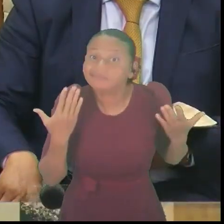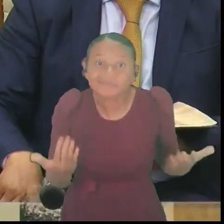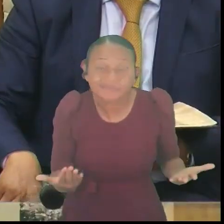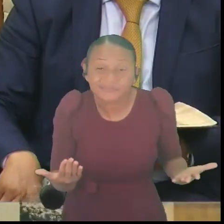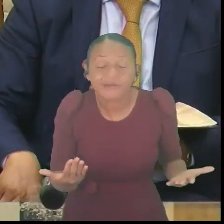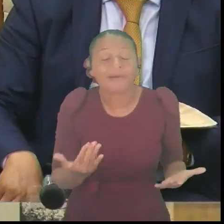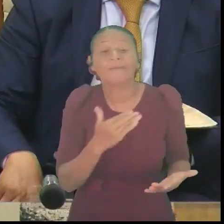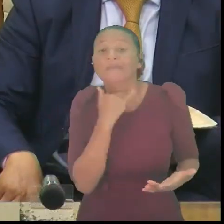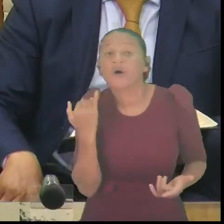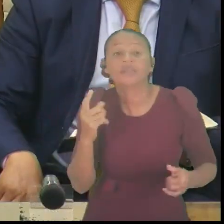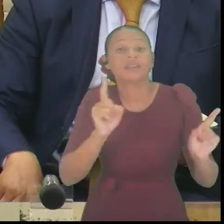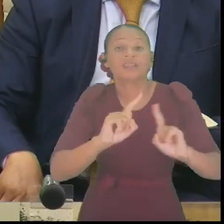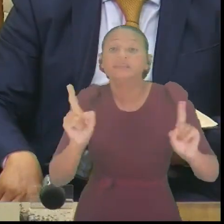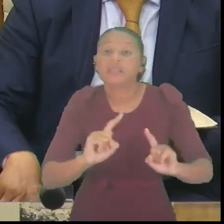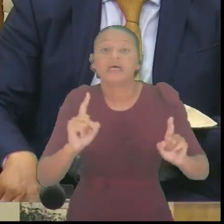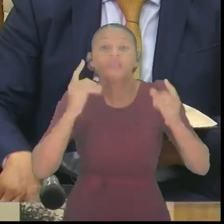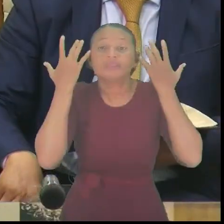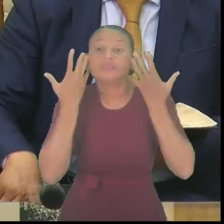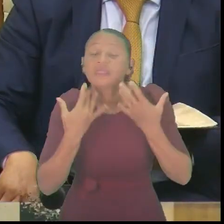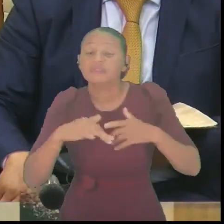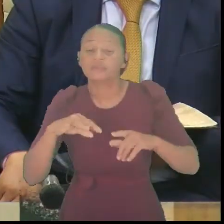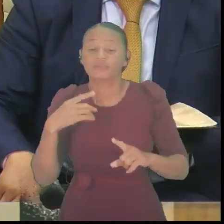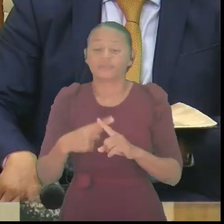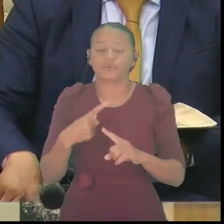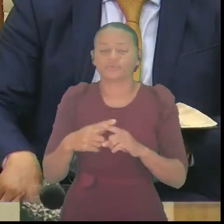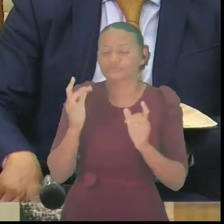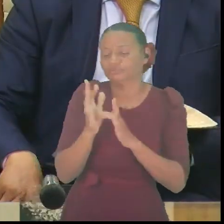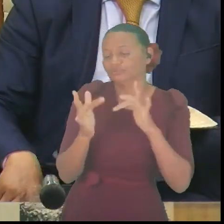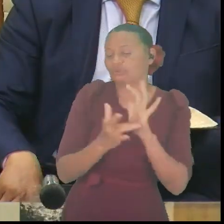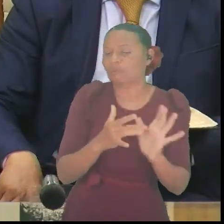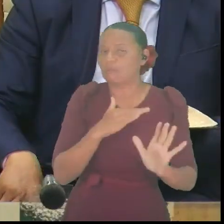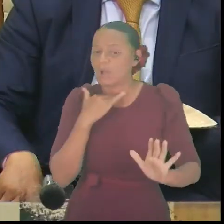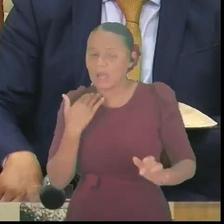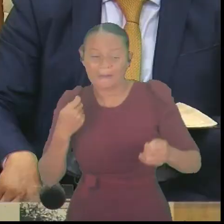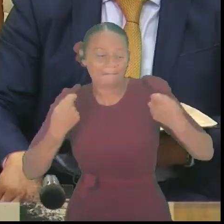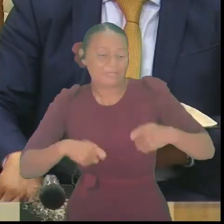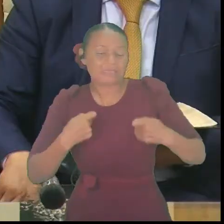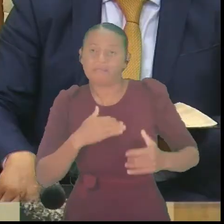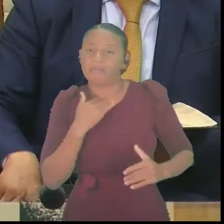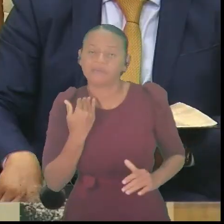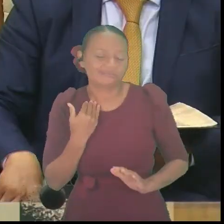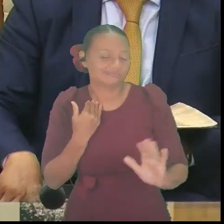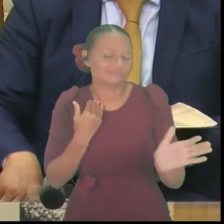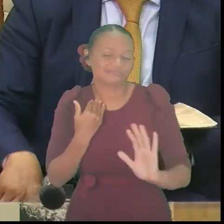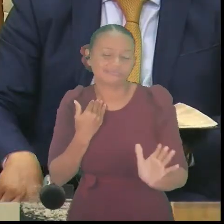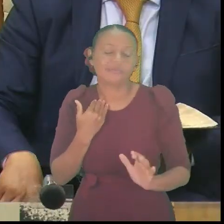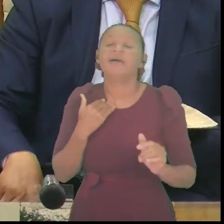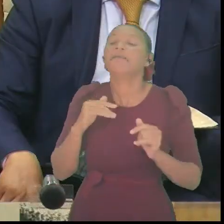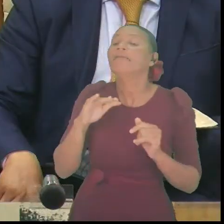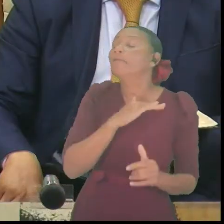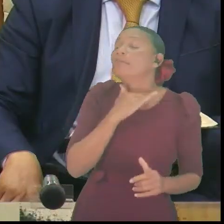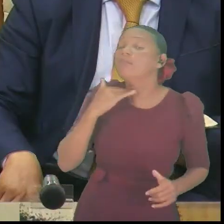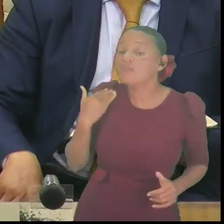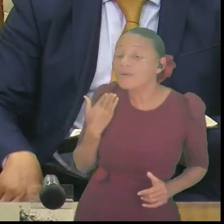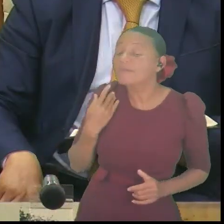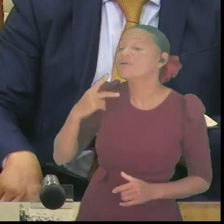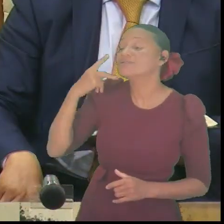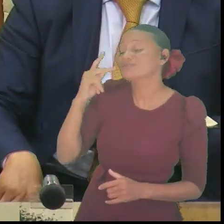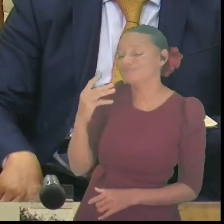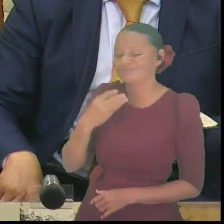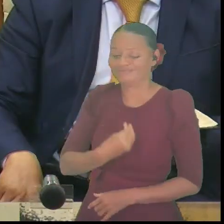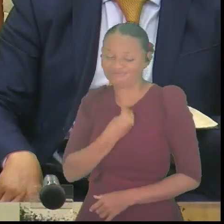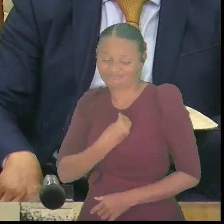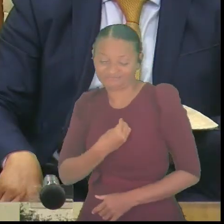não natural, porque Jesus não morreu porque precisava morrer. Ele morreu porque a sua vida está